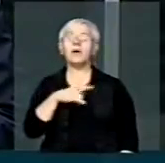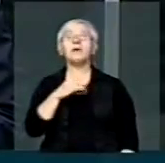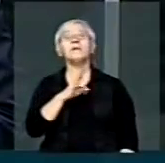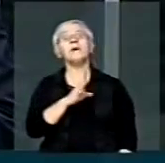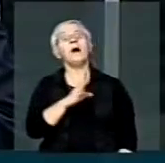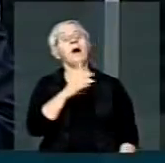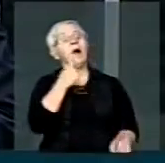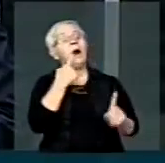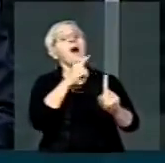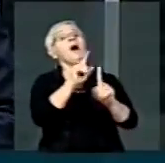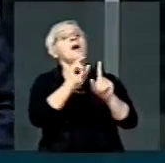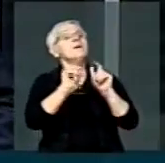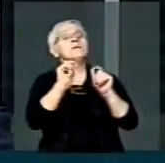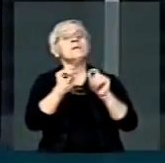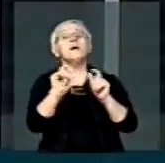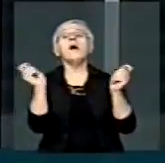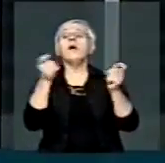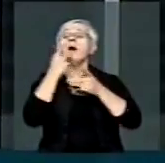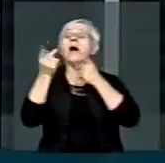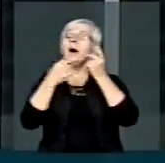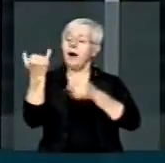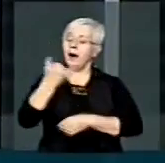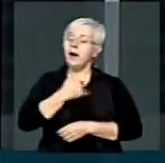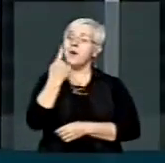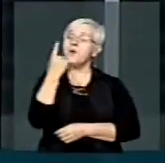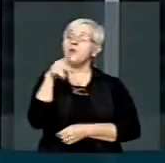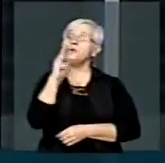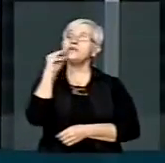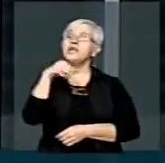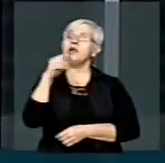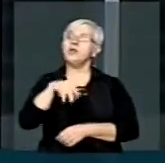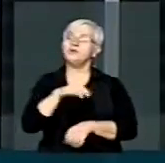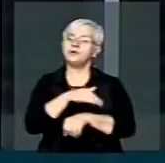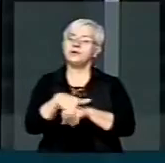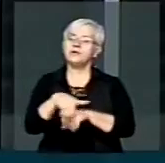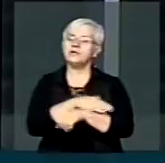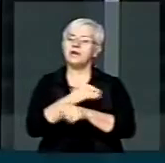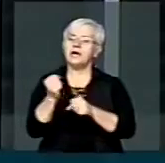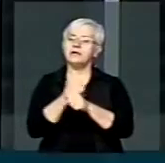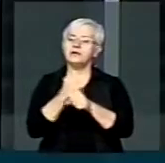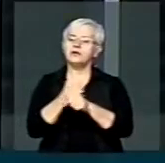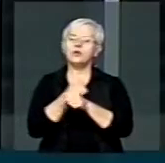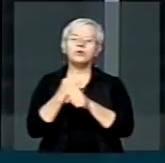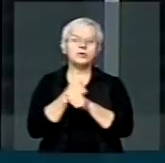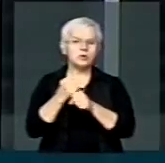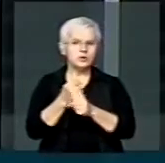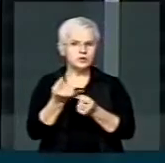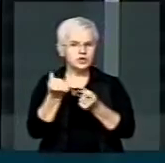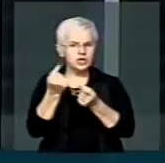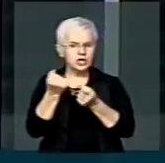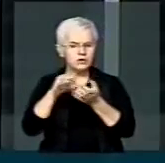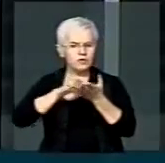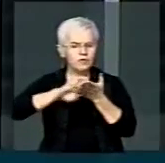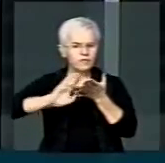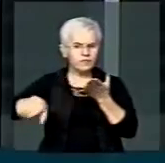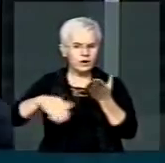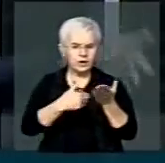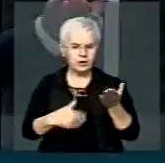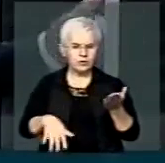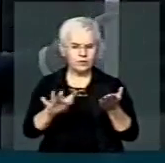desafio que me digam 1 quilômetro da estrada, 1 quilômetro, que tenha sido construído